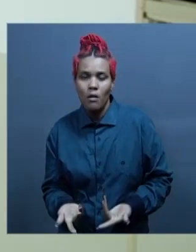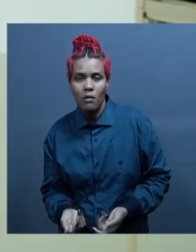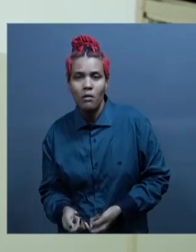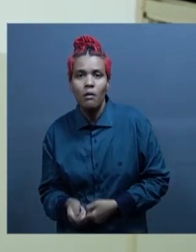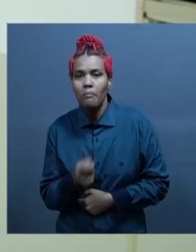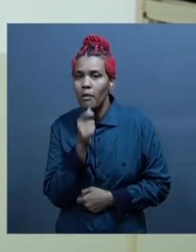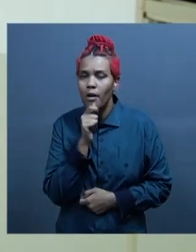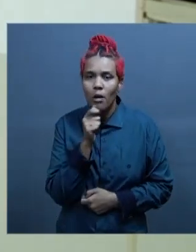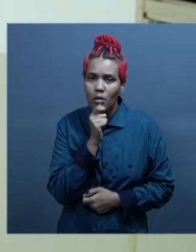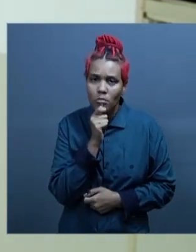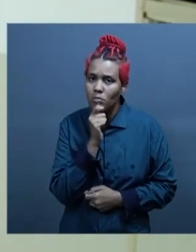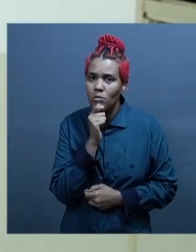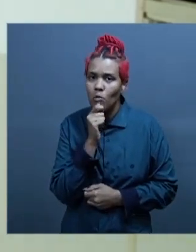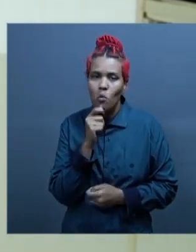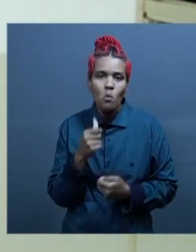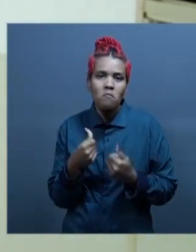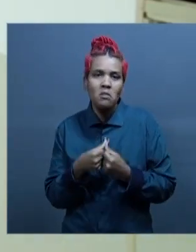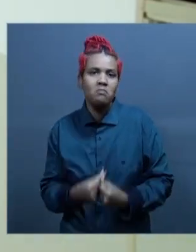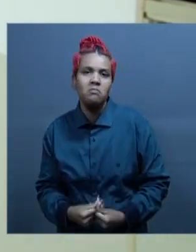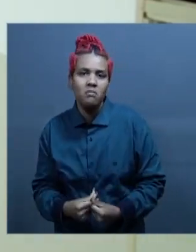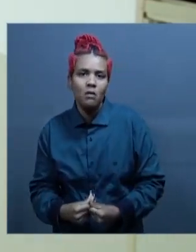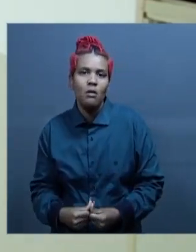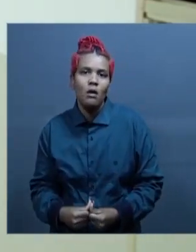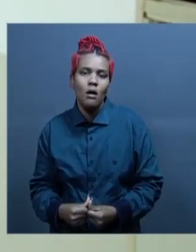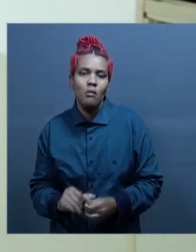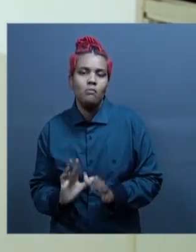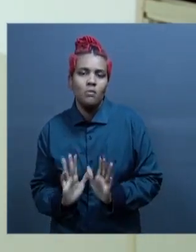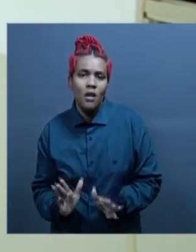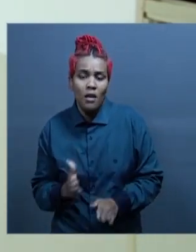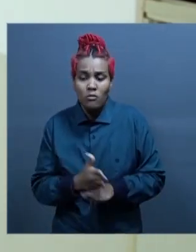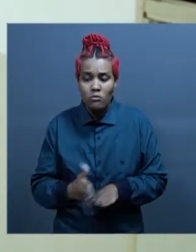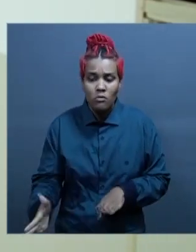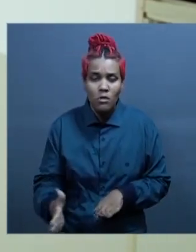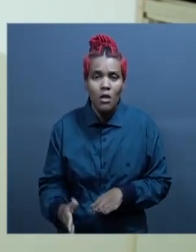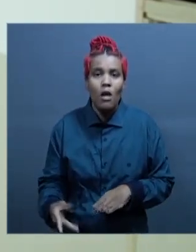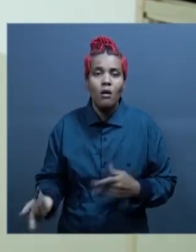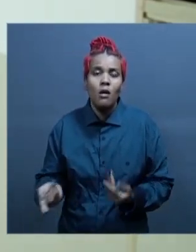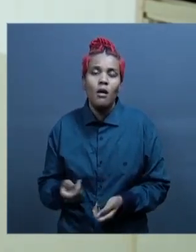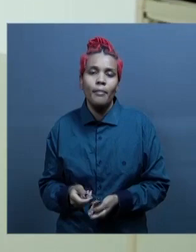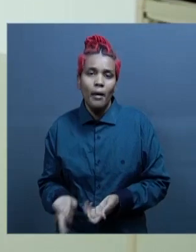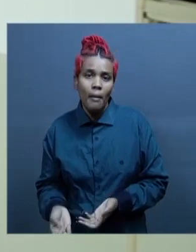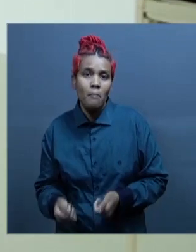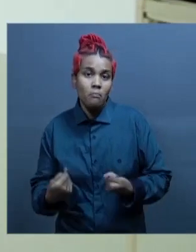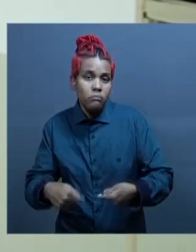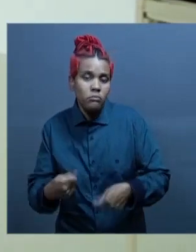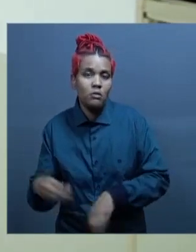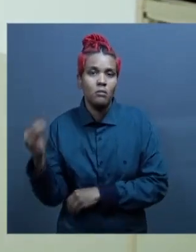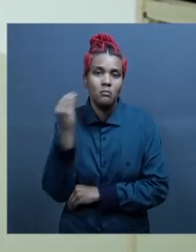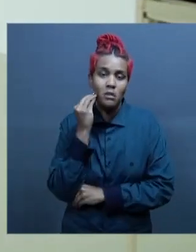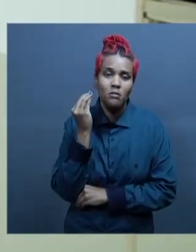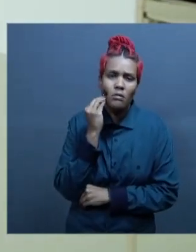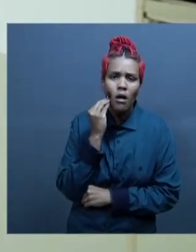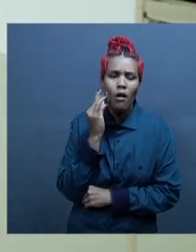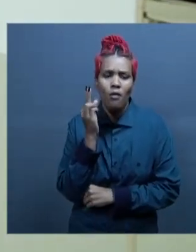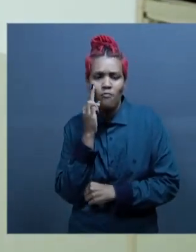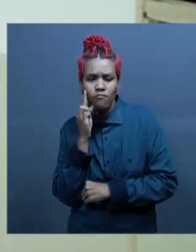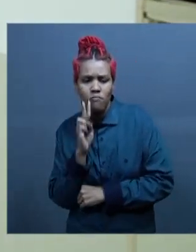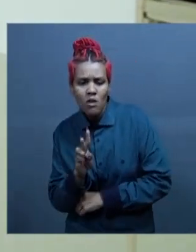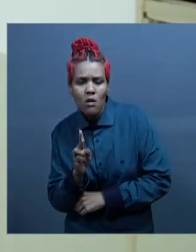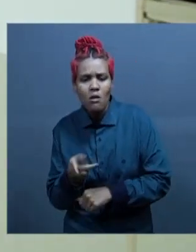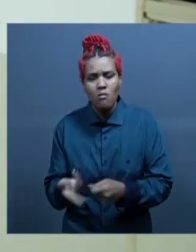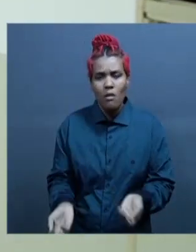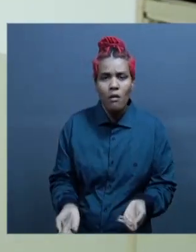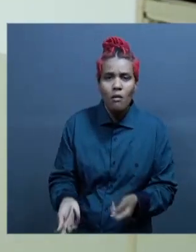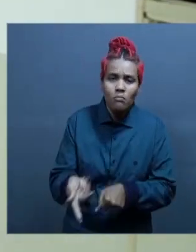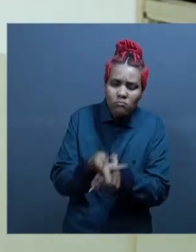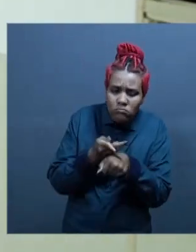é eu pediria para os estudantes para que eles usem o sistema de teste em perth está tendo alguma dificuldade quais